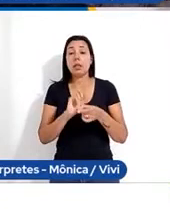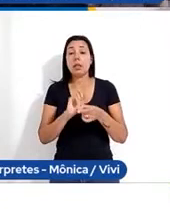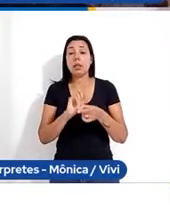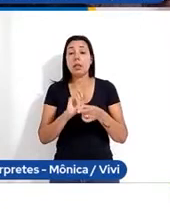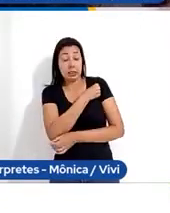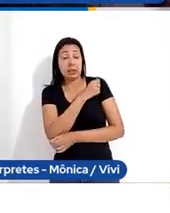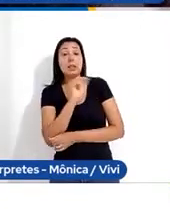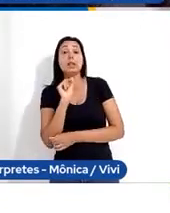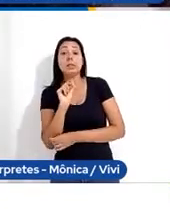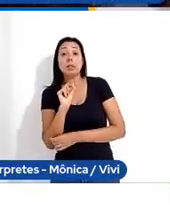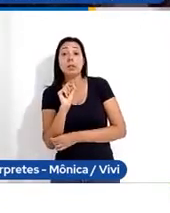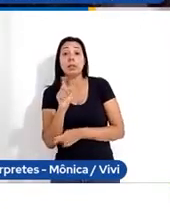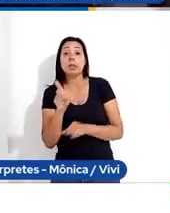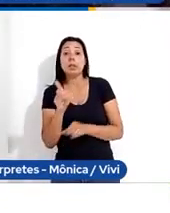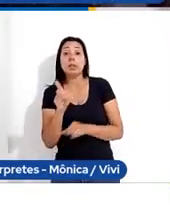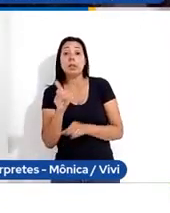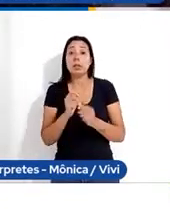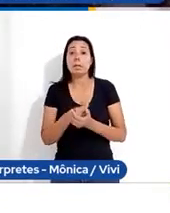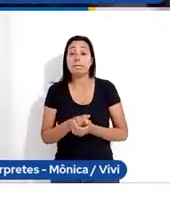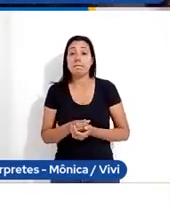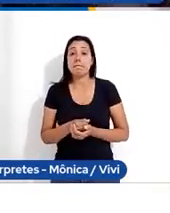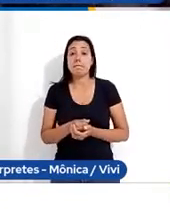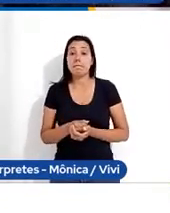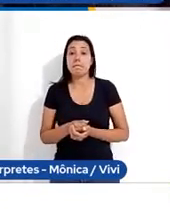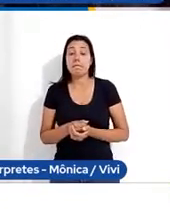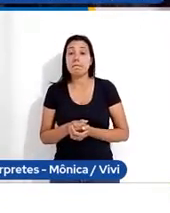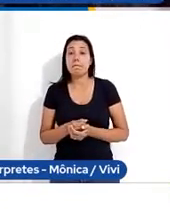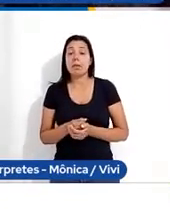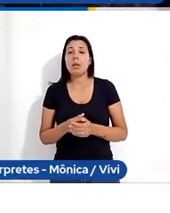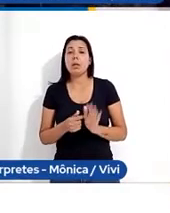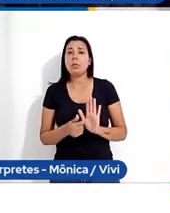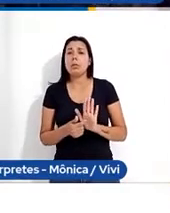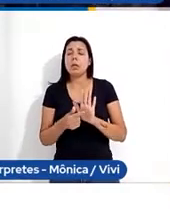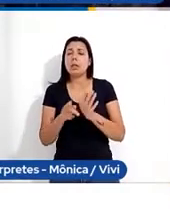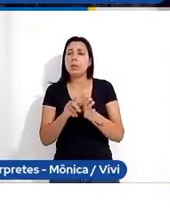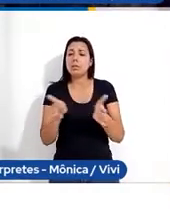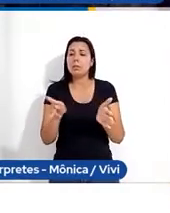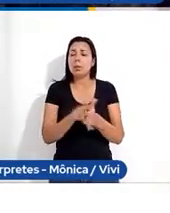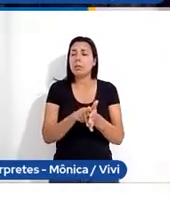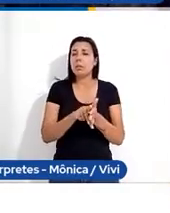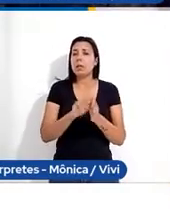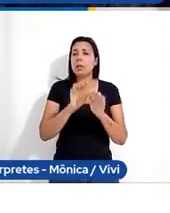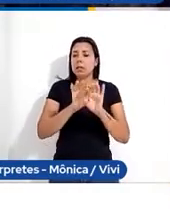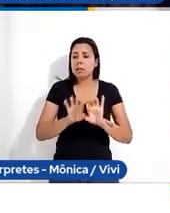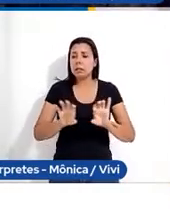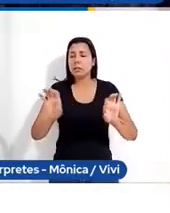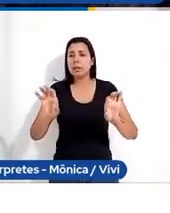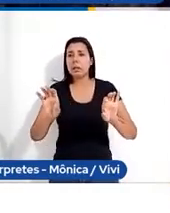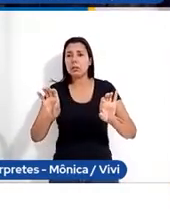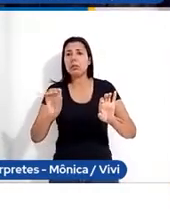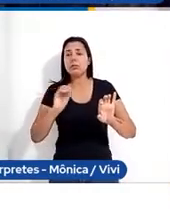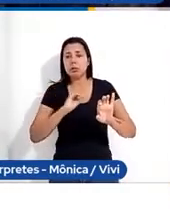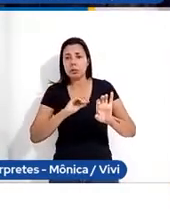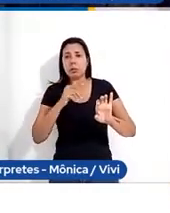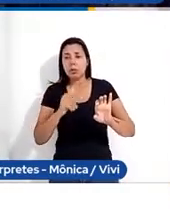bilhões de doses, né, o eixo vertical aqui é em bilhões de doses, e ele está separado em países de renda